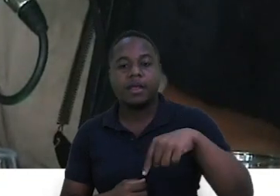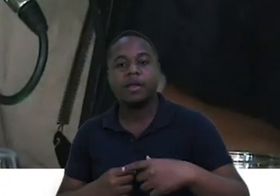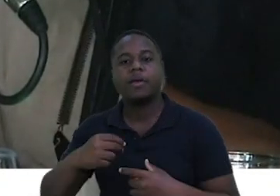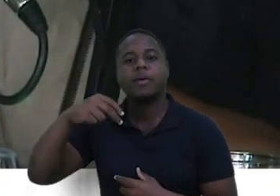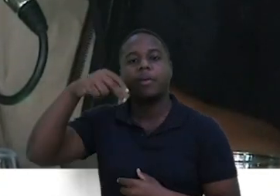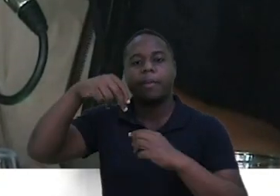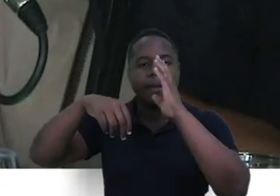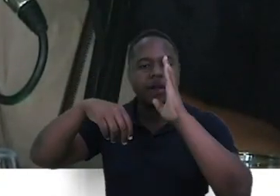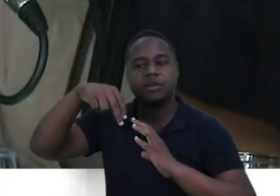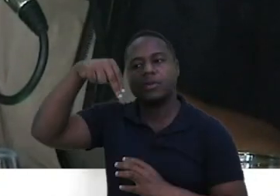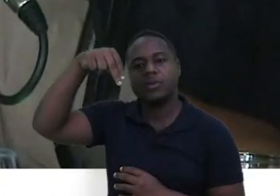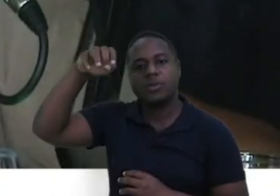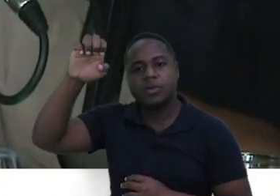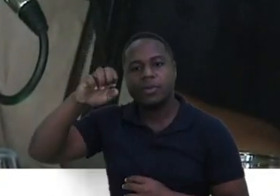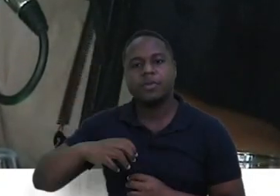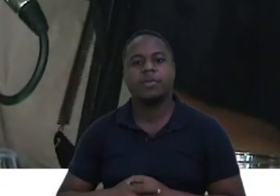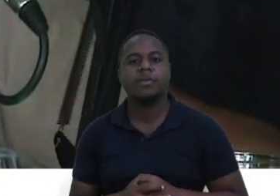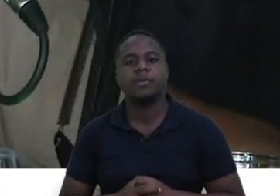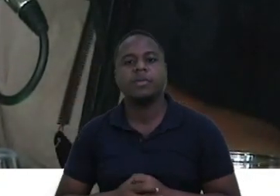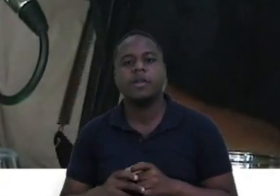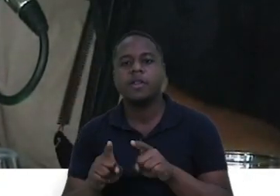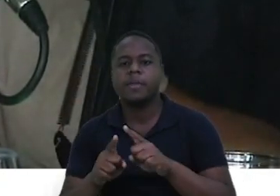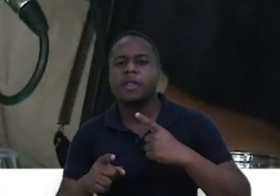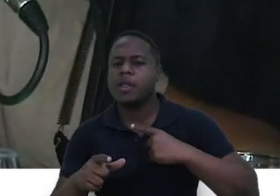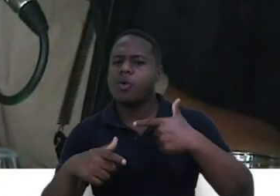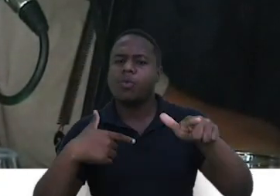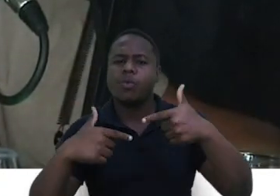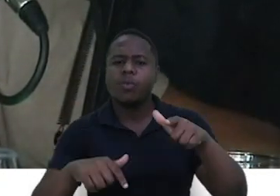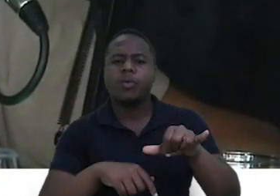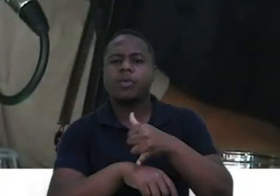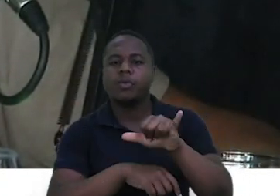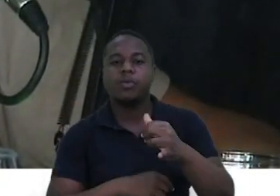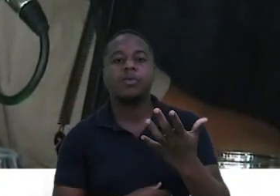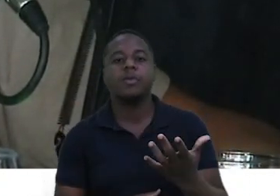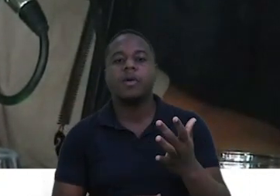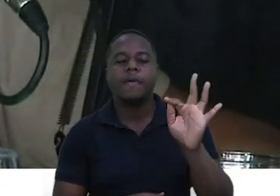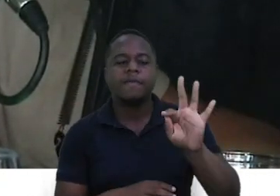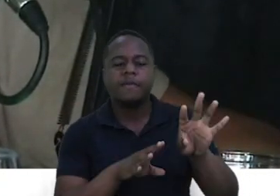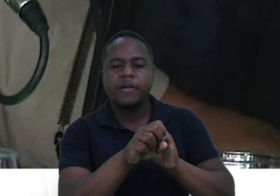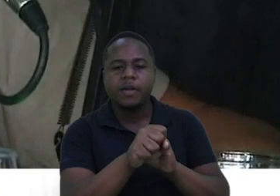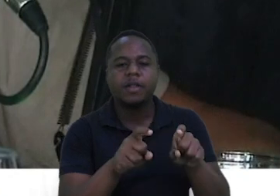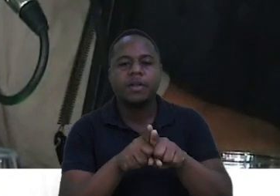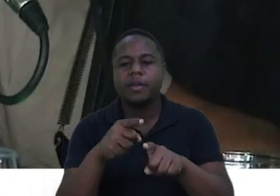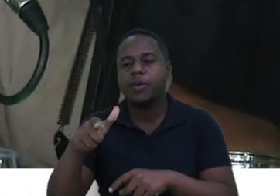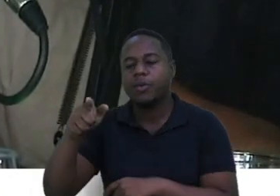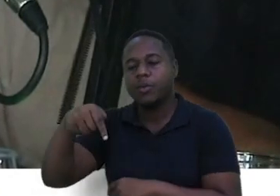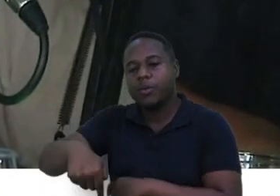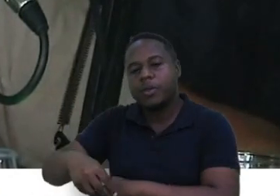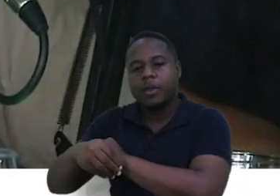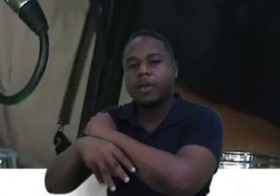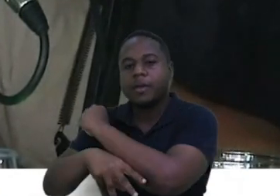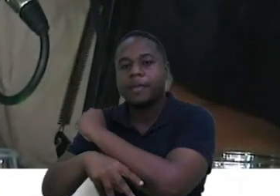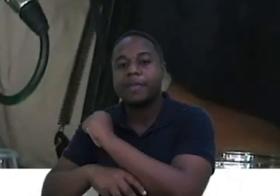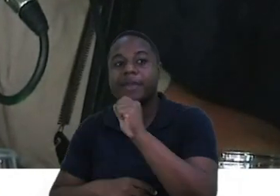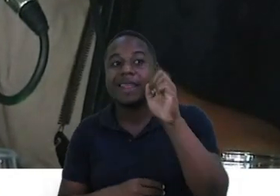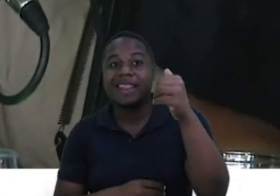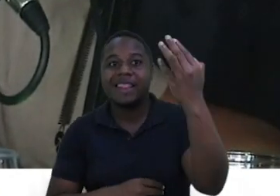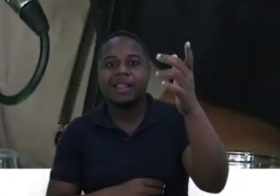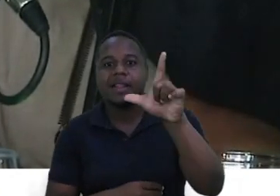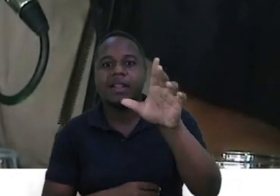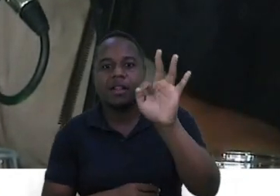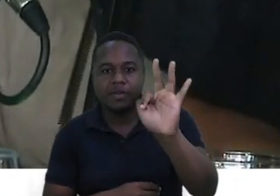partir dos diferentes estilos, tanto universitário e roots, eu tive com 16 anos em uma academia lá em